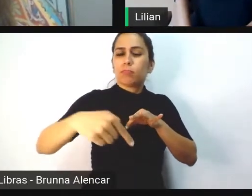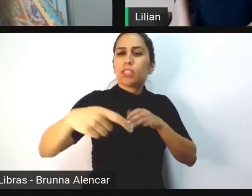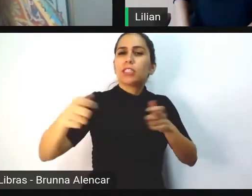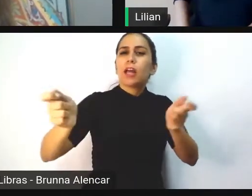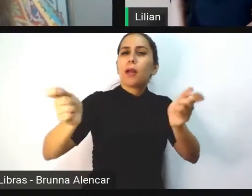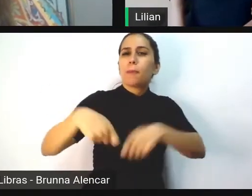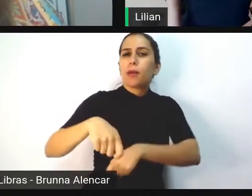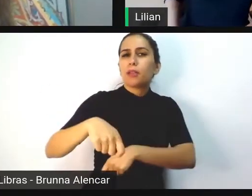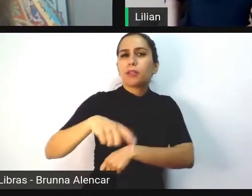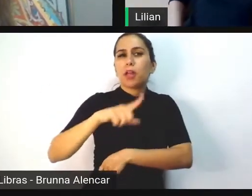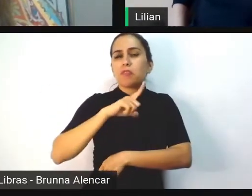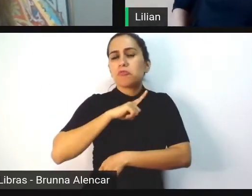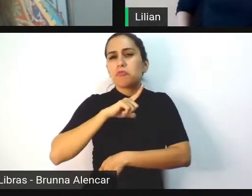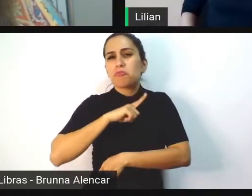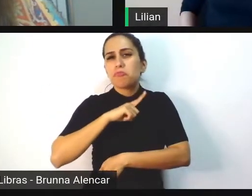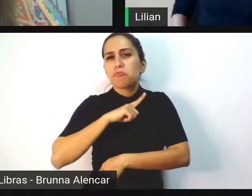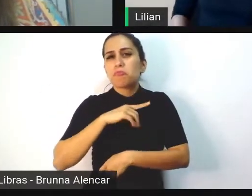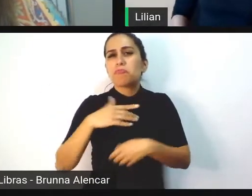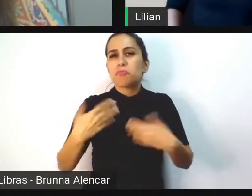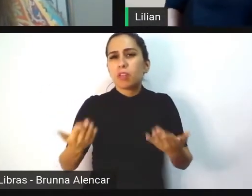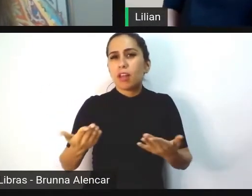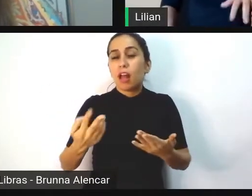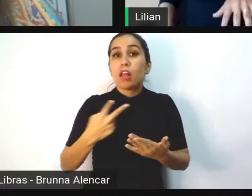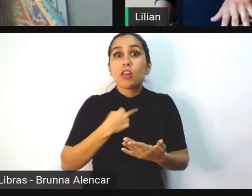uma profundidade inferior a